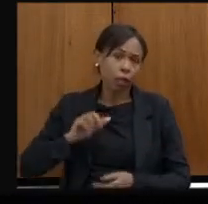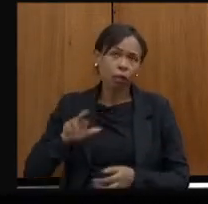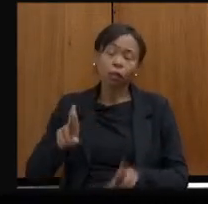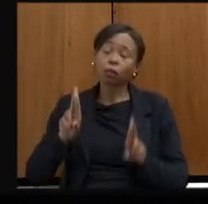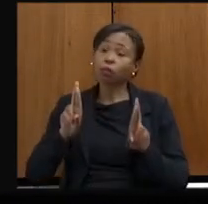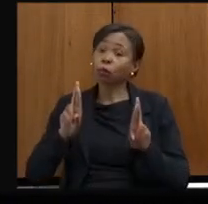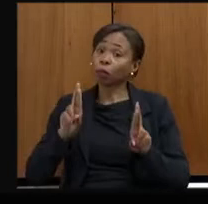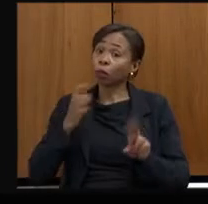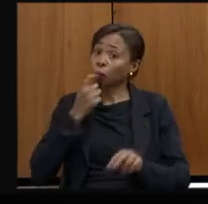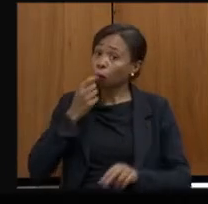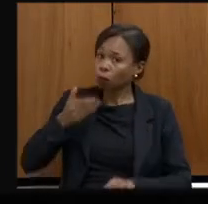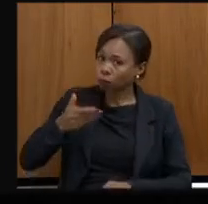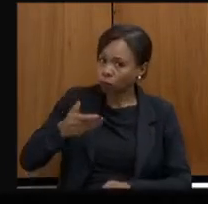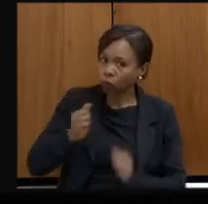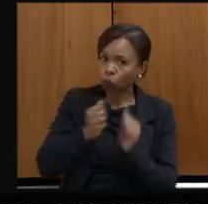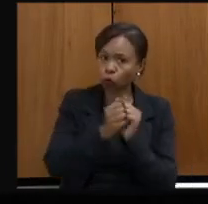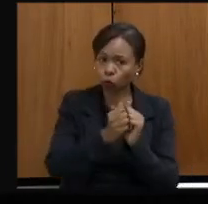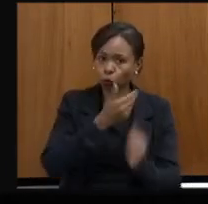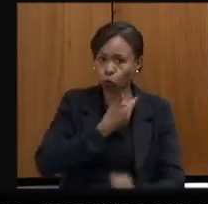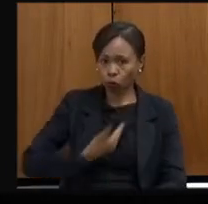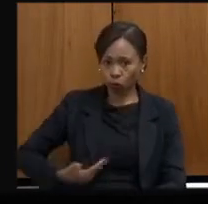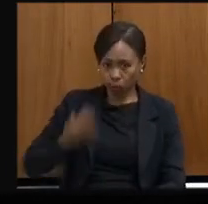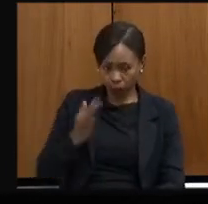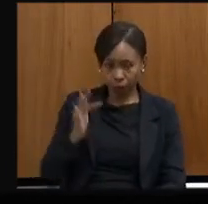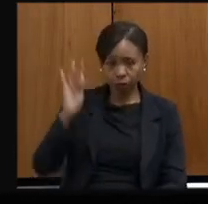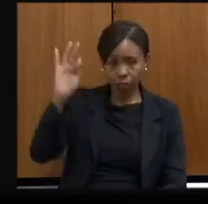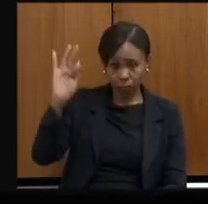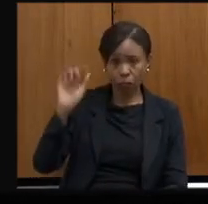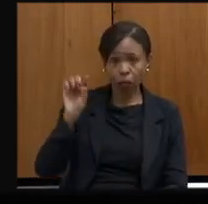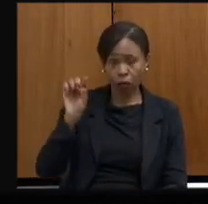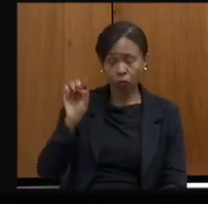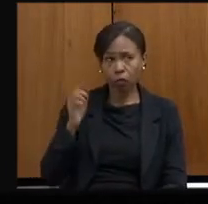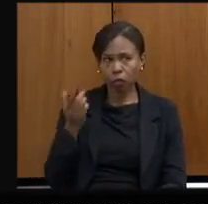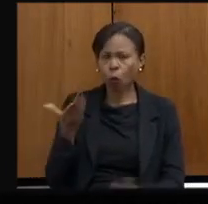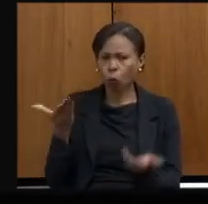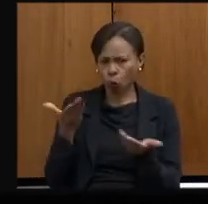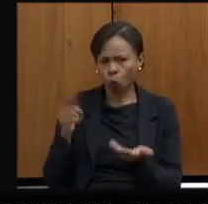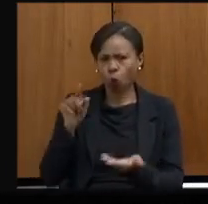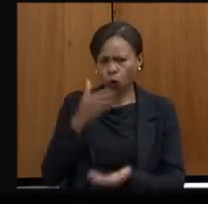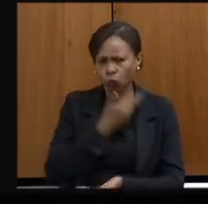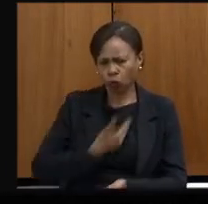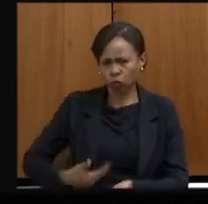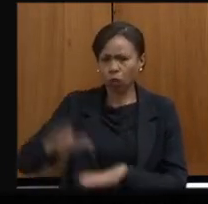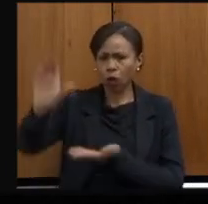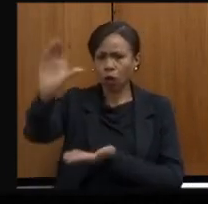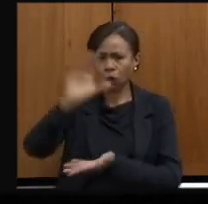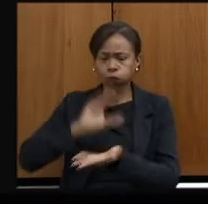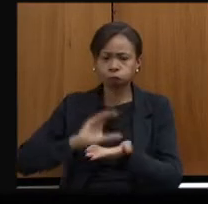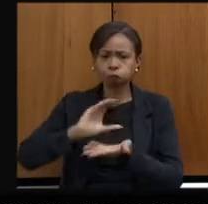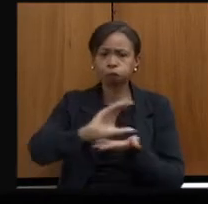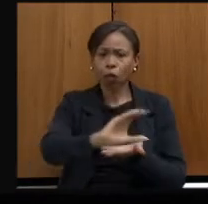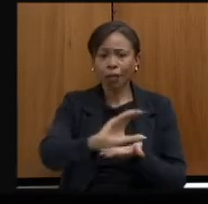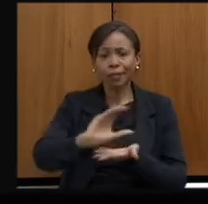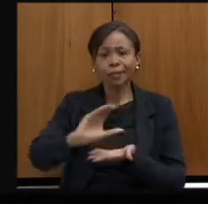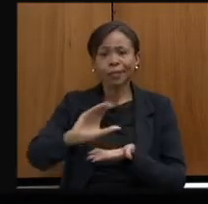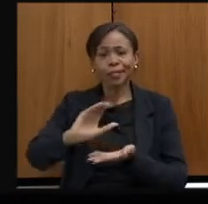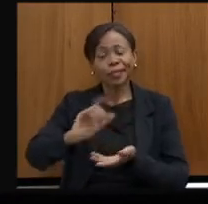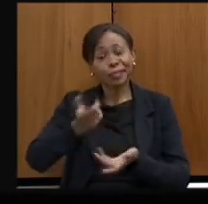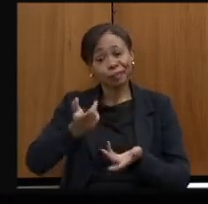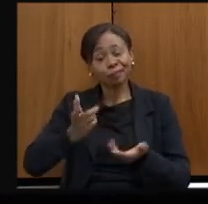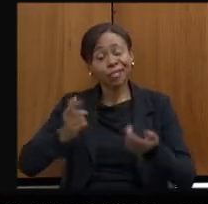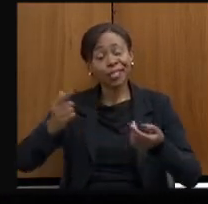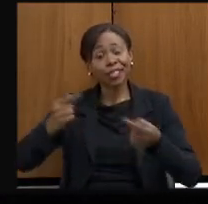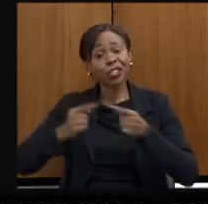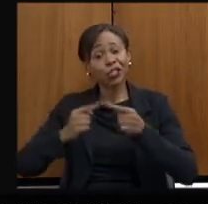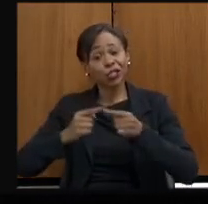breve, junto com o governo federal, porque o governo federal hoje trata a transferência de renda de maneira eleitoreira, o